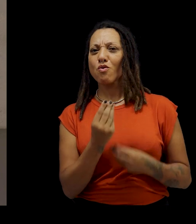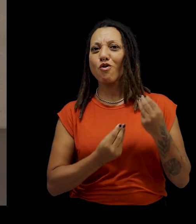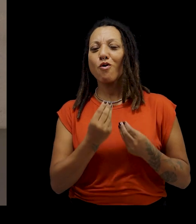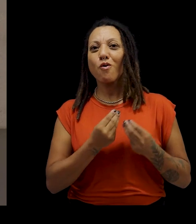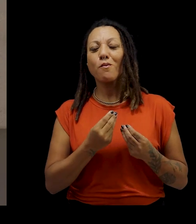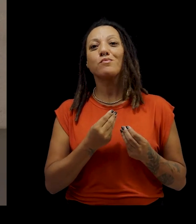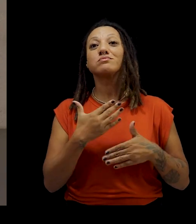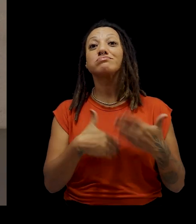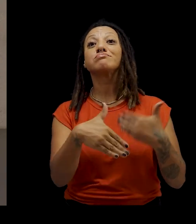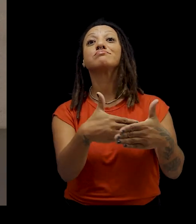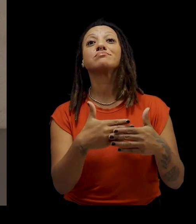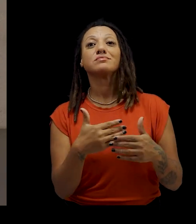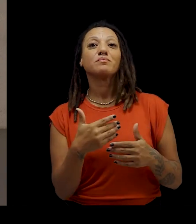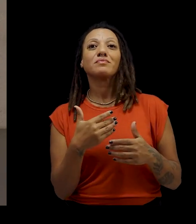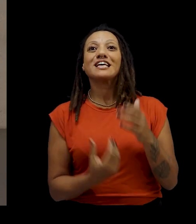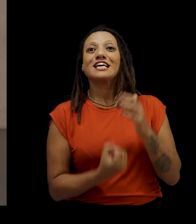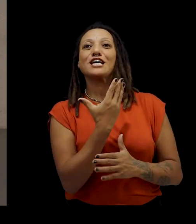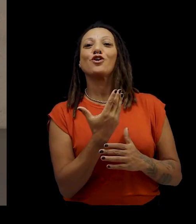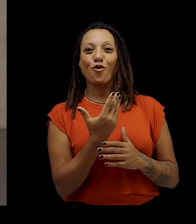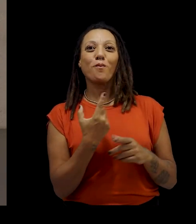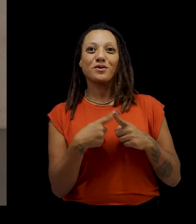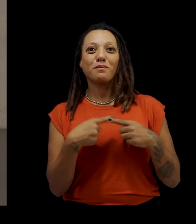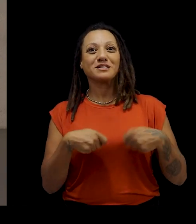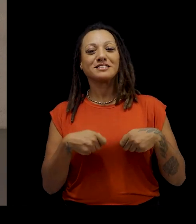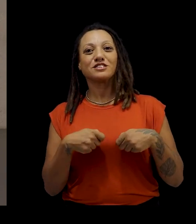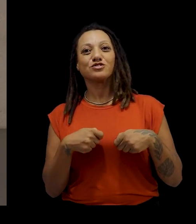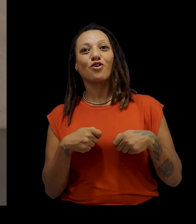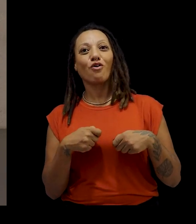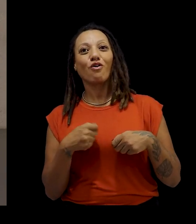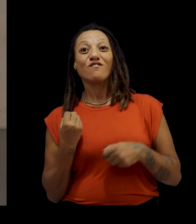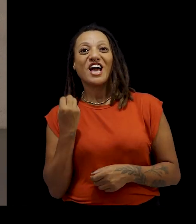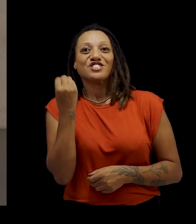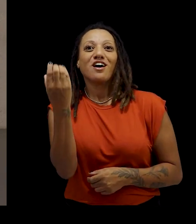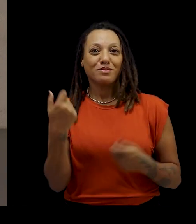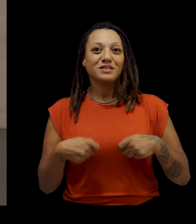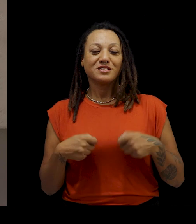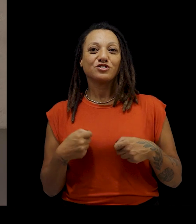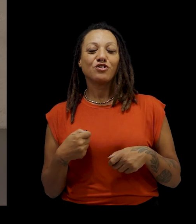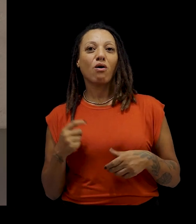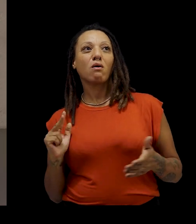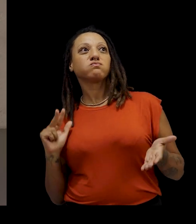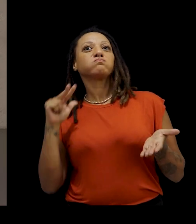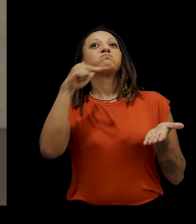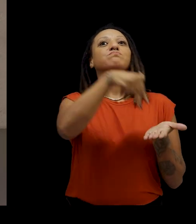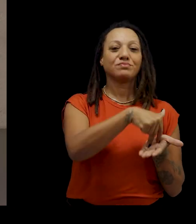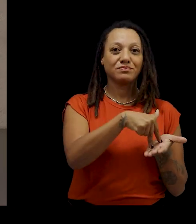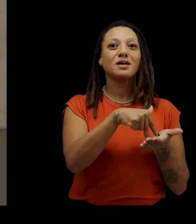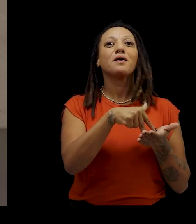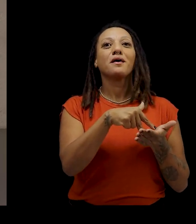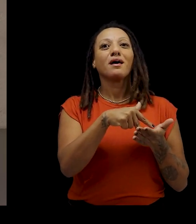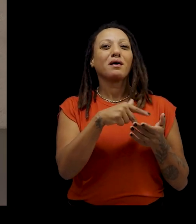convivência, e as consequências, talvez, de produzir em deslocamento em viagens, né?